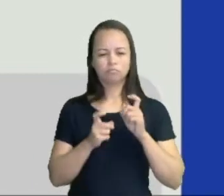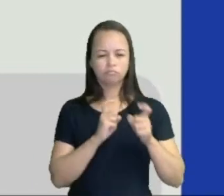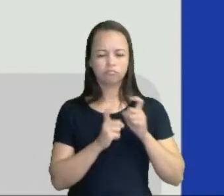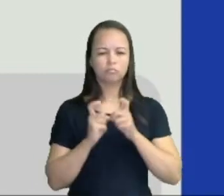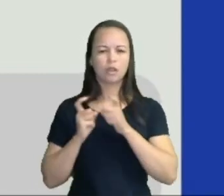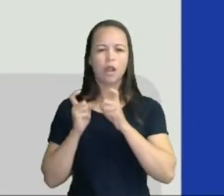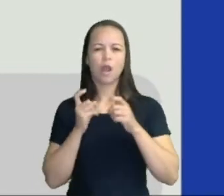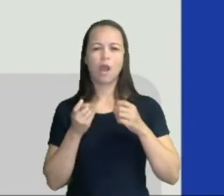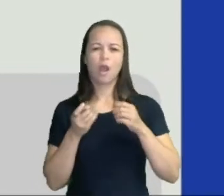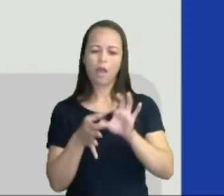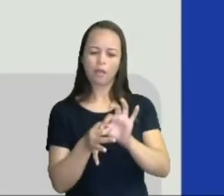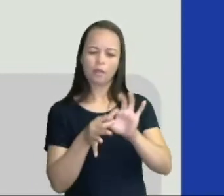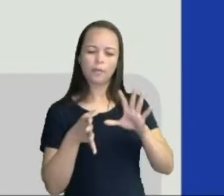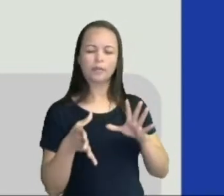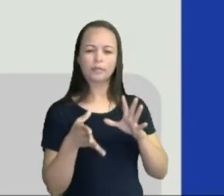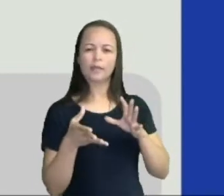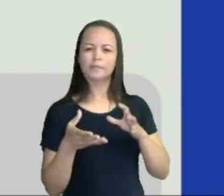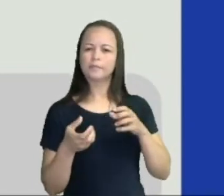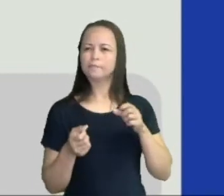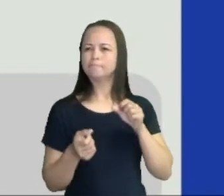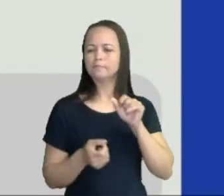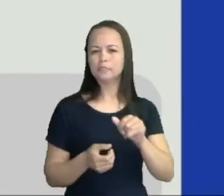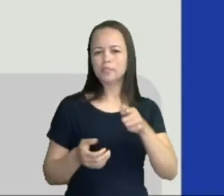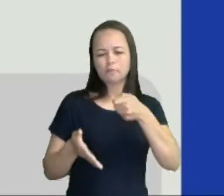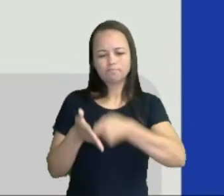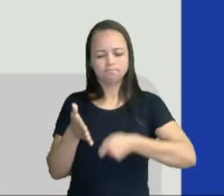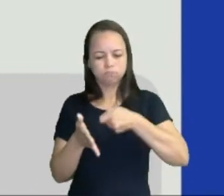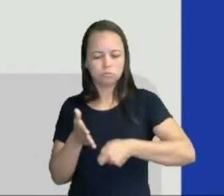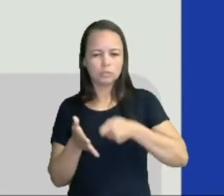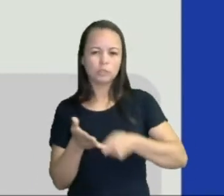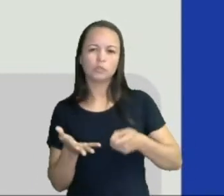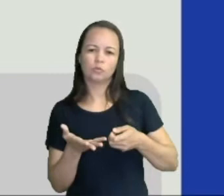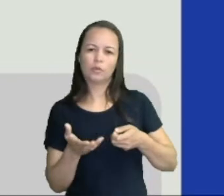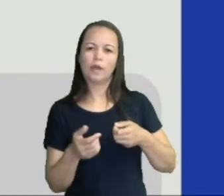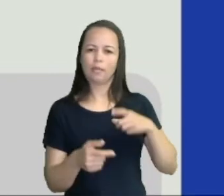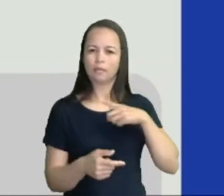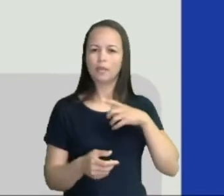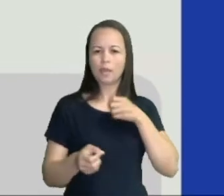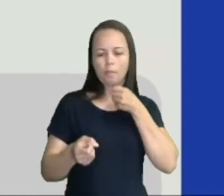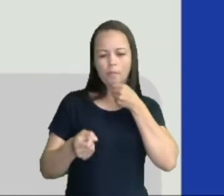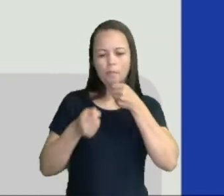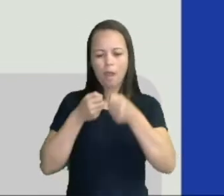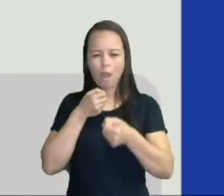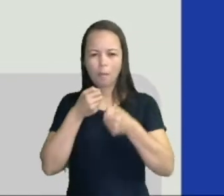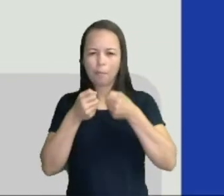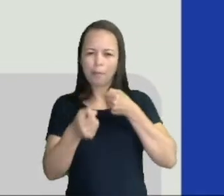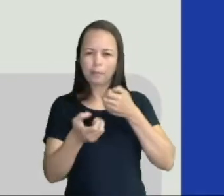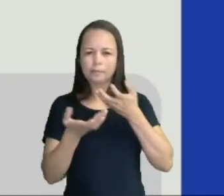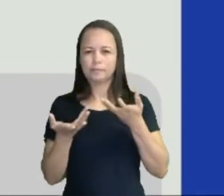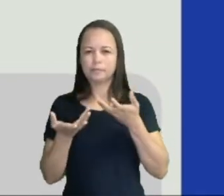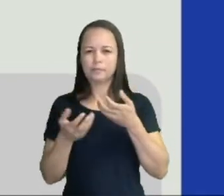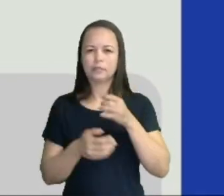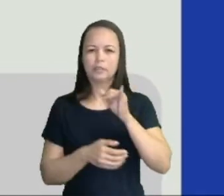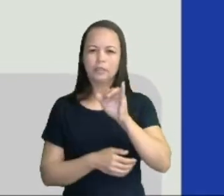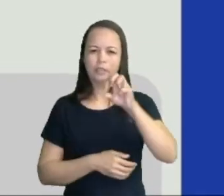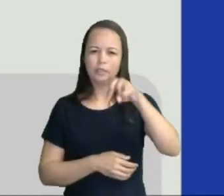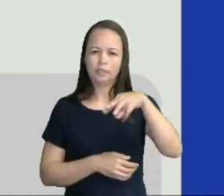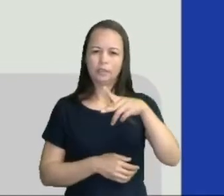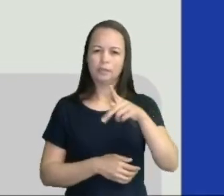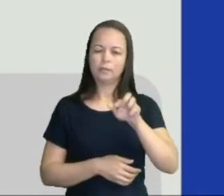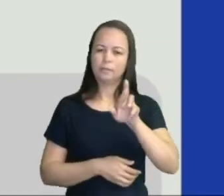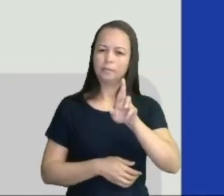revolucionário a liberdade se a censura havia para a imprensa? Se havia